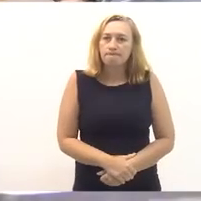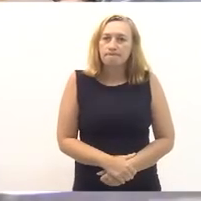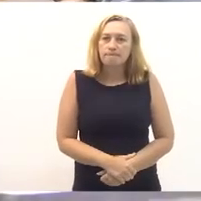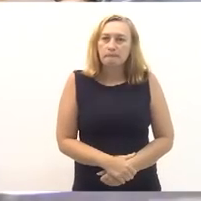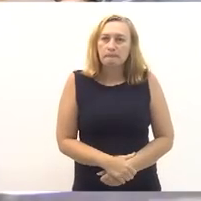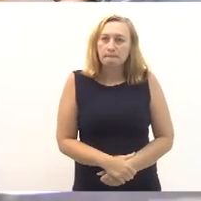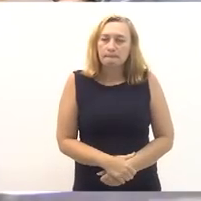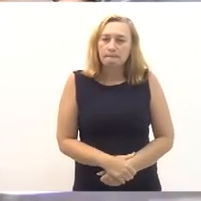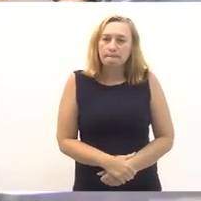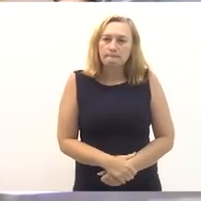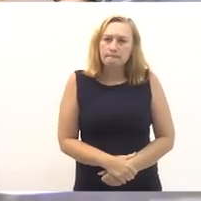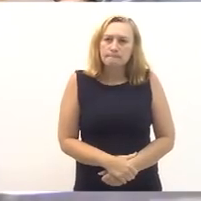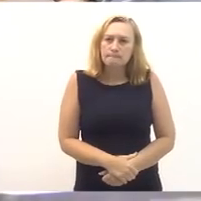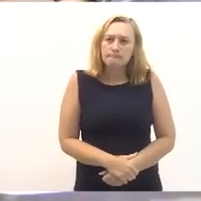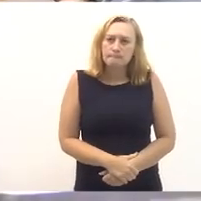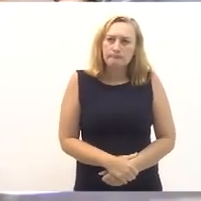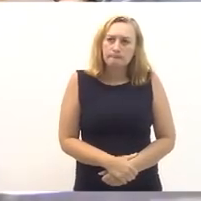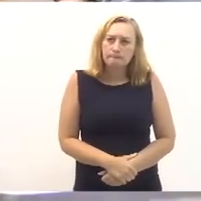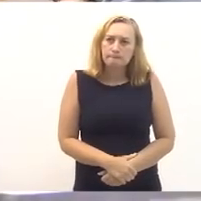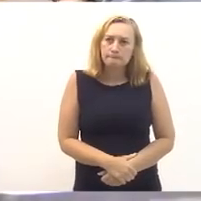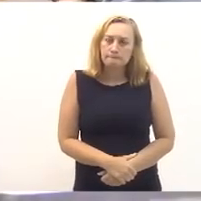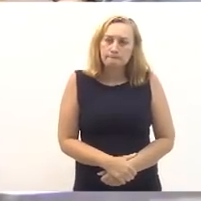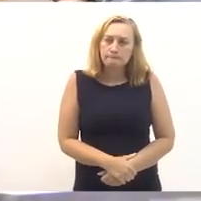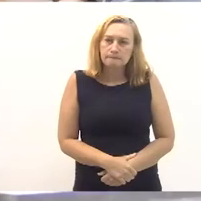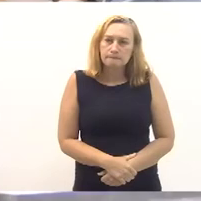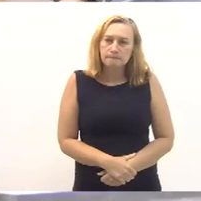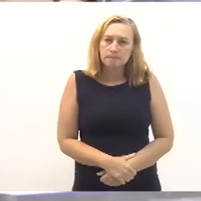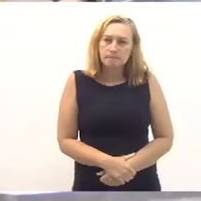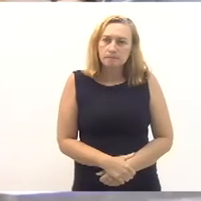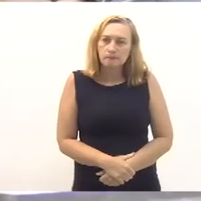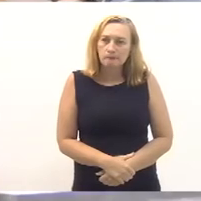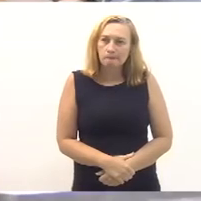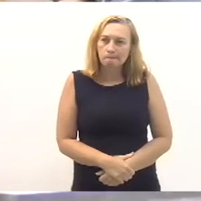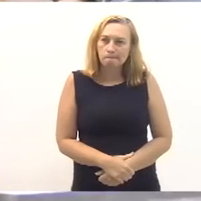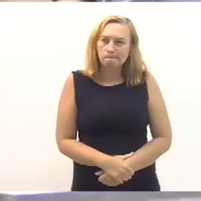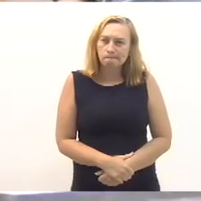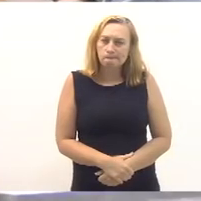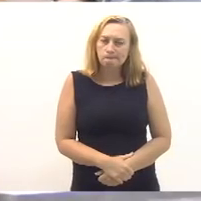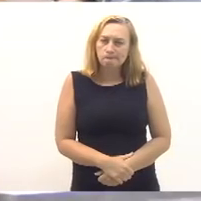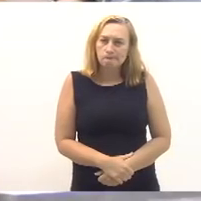o tempo aqui vai deixar a